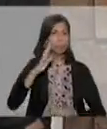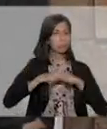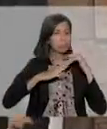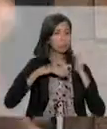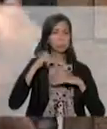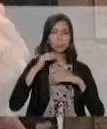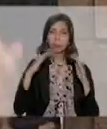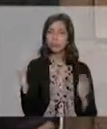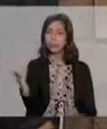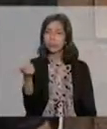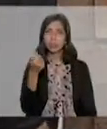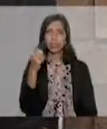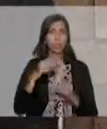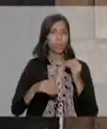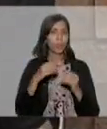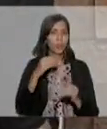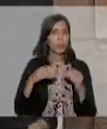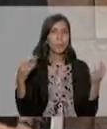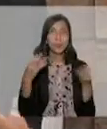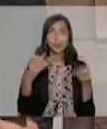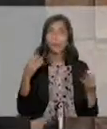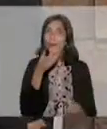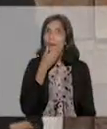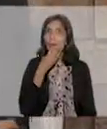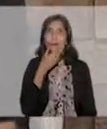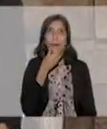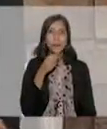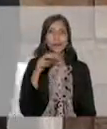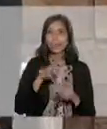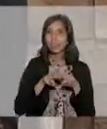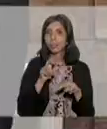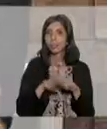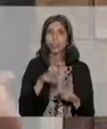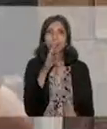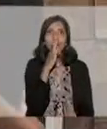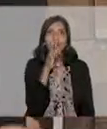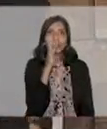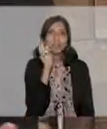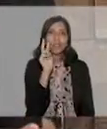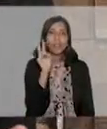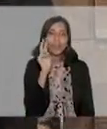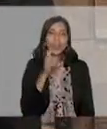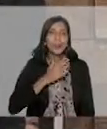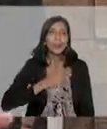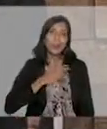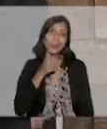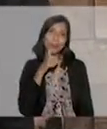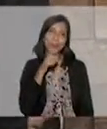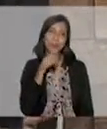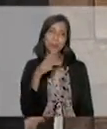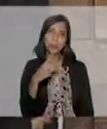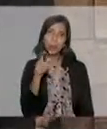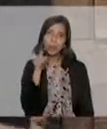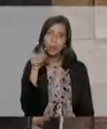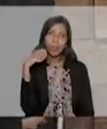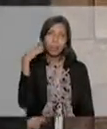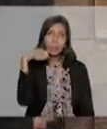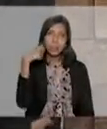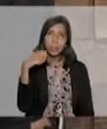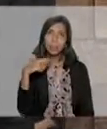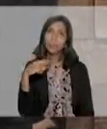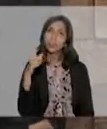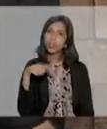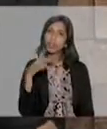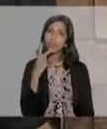Uma papisa da novela. Exatamente. E os homens todos ficavam lá sentados assistindo Janete Claire, né? Então, é uma